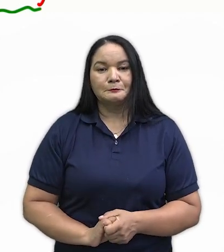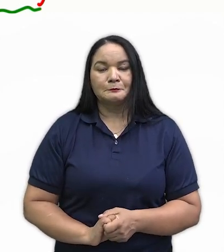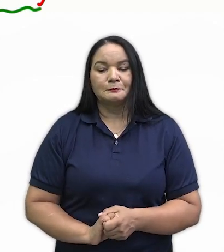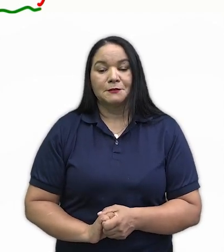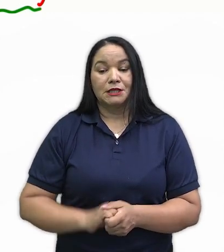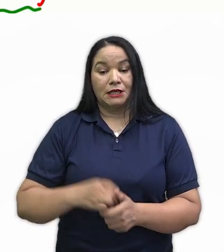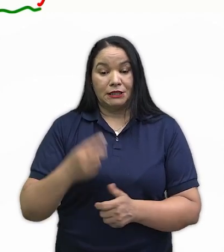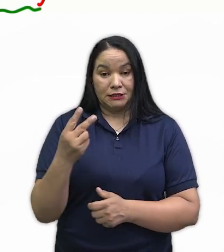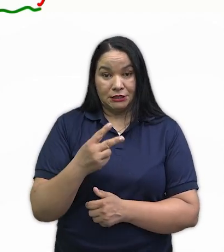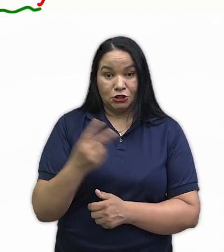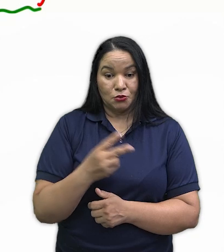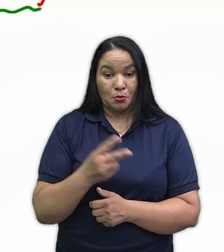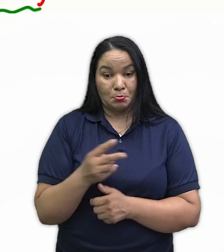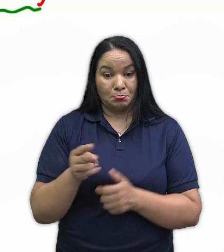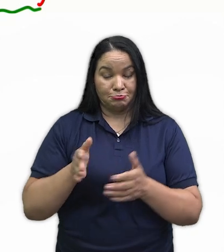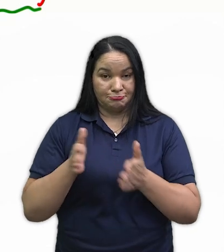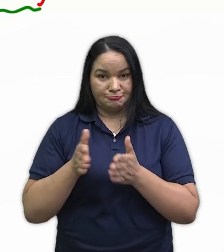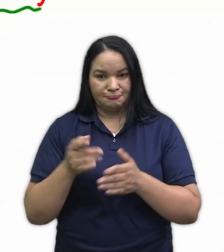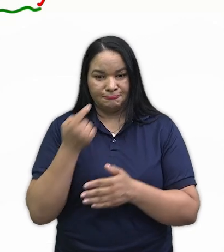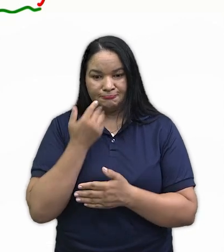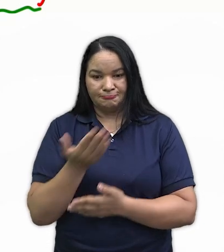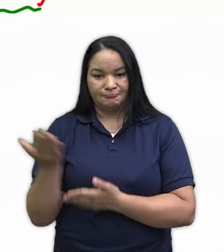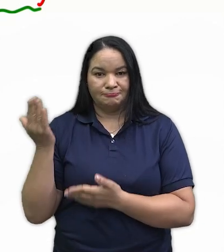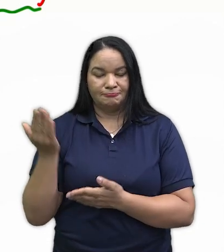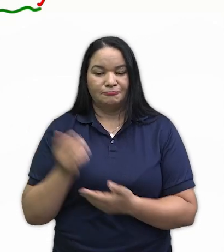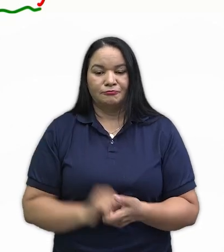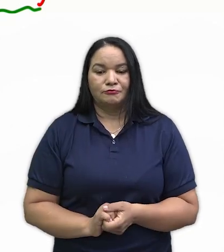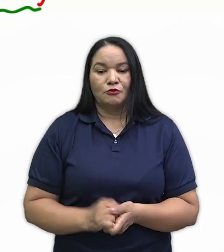nossa segunda parte da equação o seguinte: